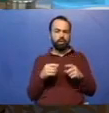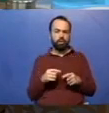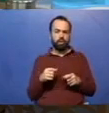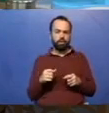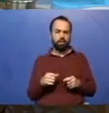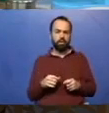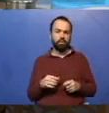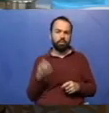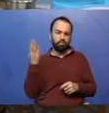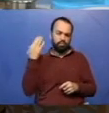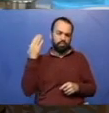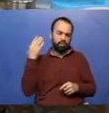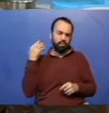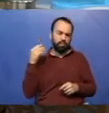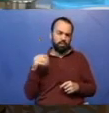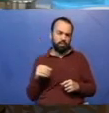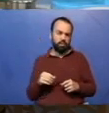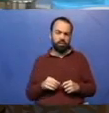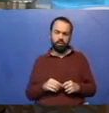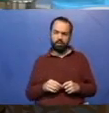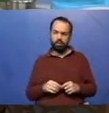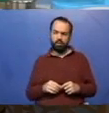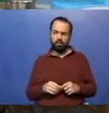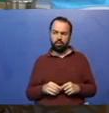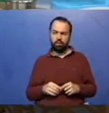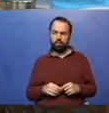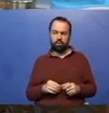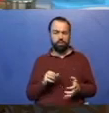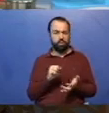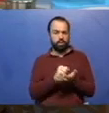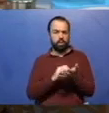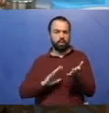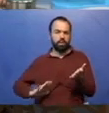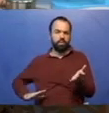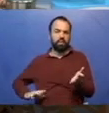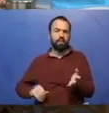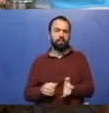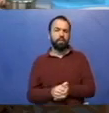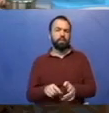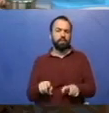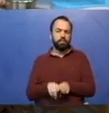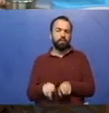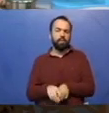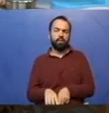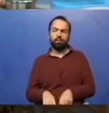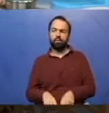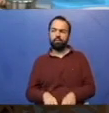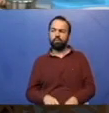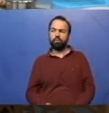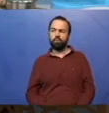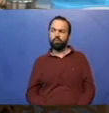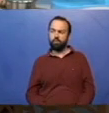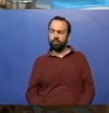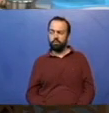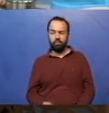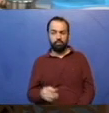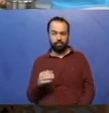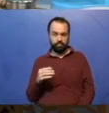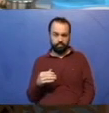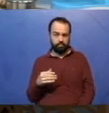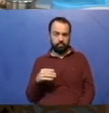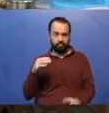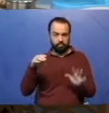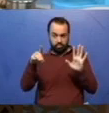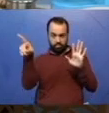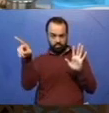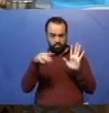era glacial e atividade de fixação do conteúdo de hoje. O nosso